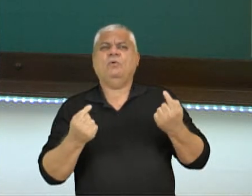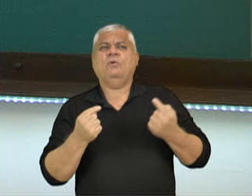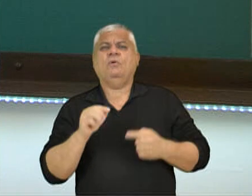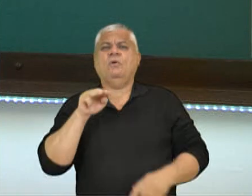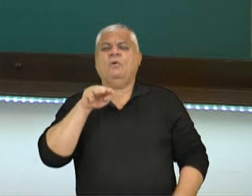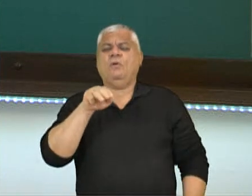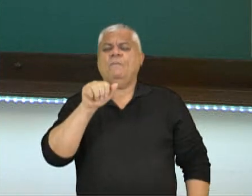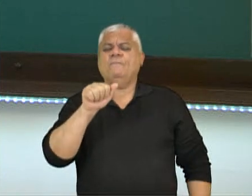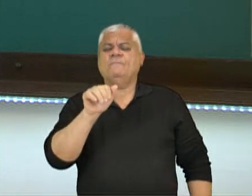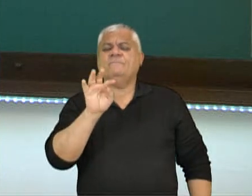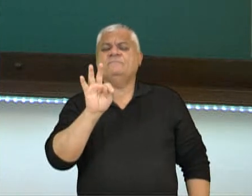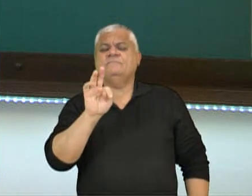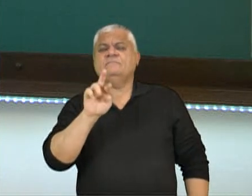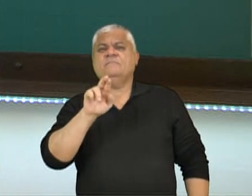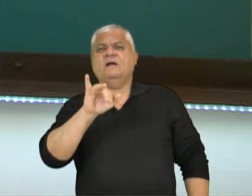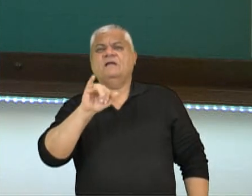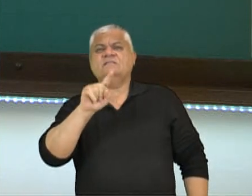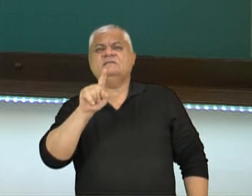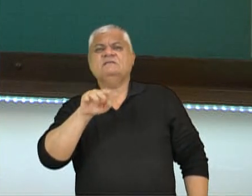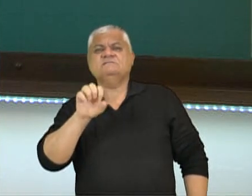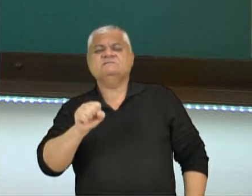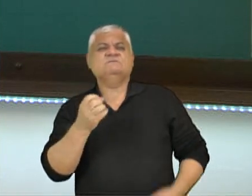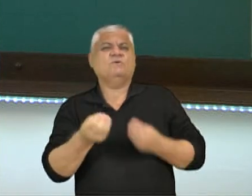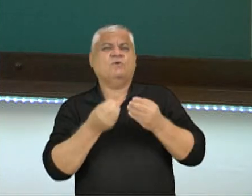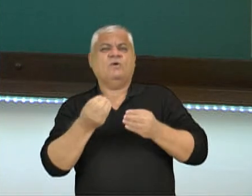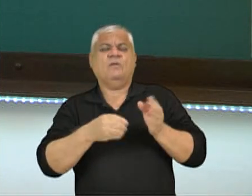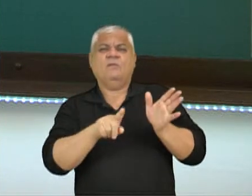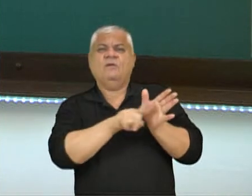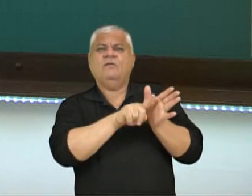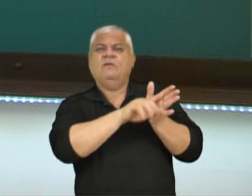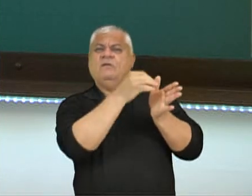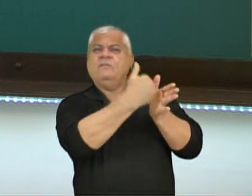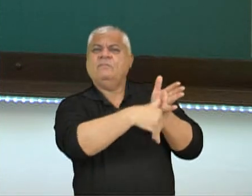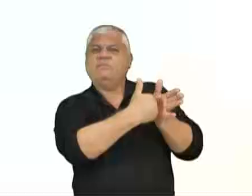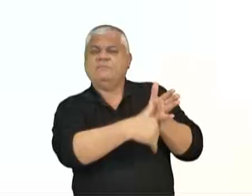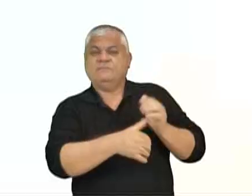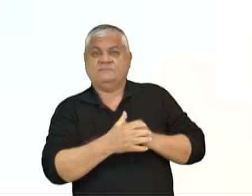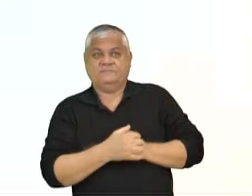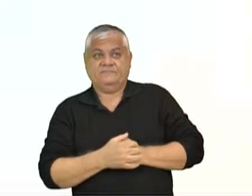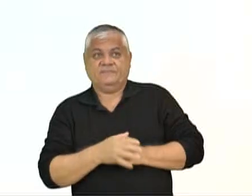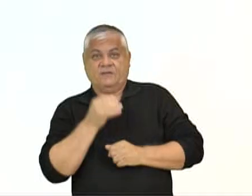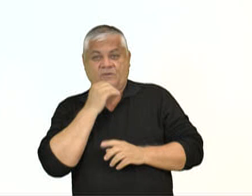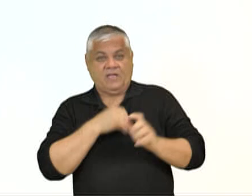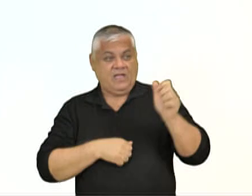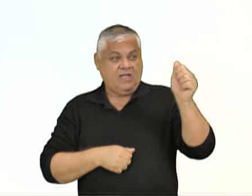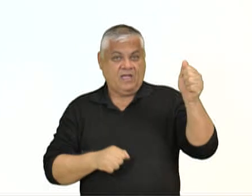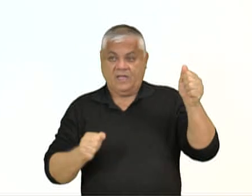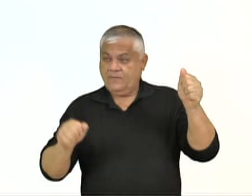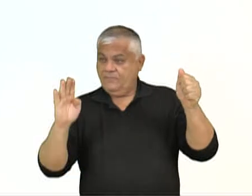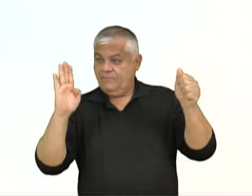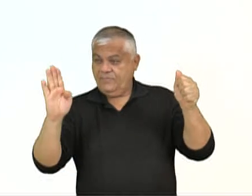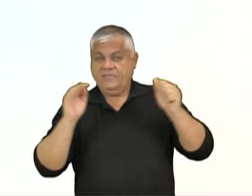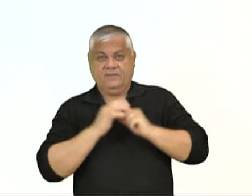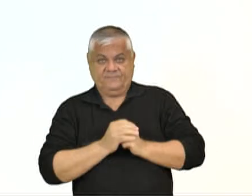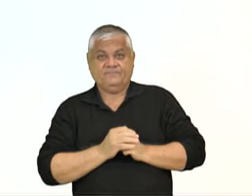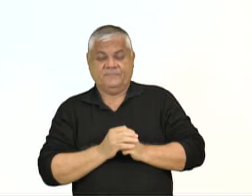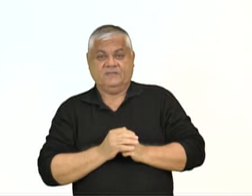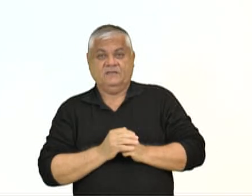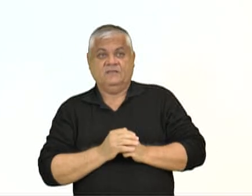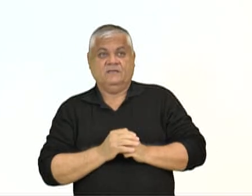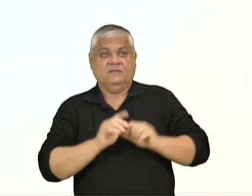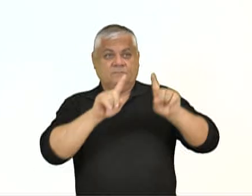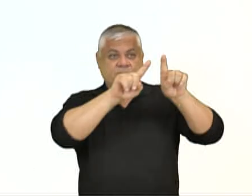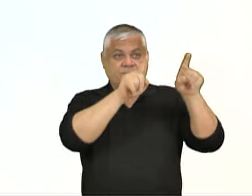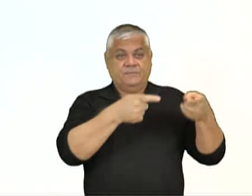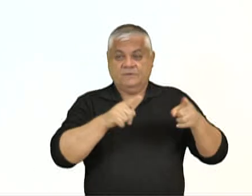de matrizes em subtração de matrizes? Então, sendo A e B, duas matrizes do